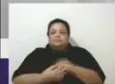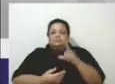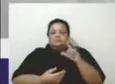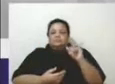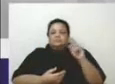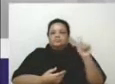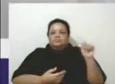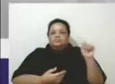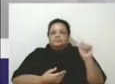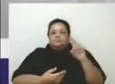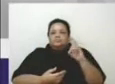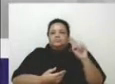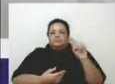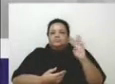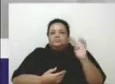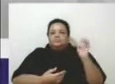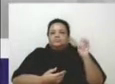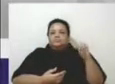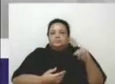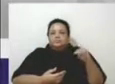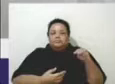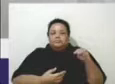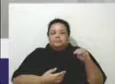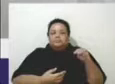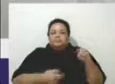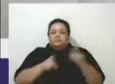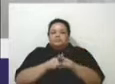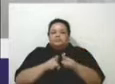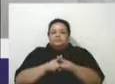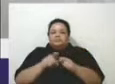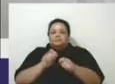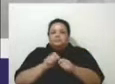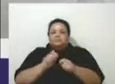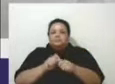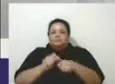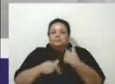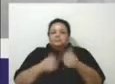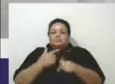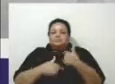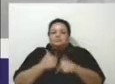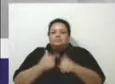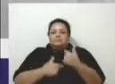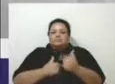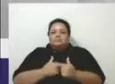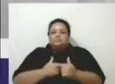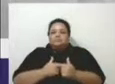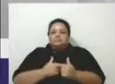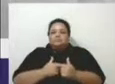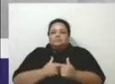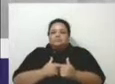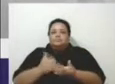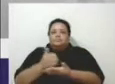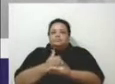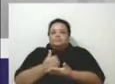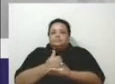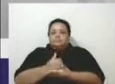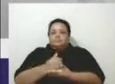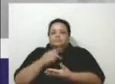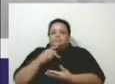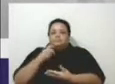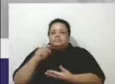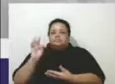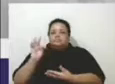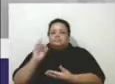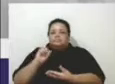como outros protetores e outras pessoas também fazem esse trabalho já do da farmácia PED solidária independente do